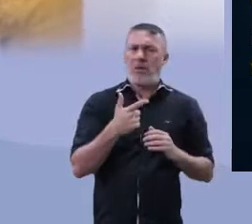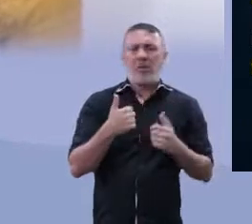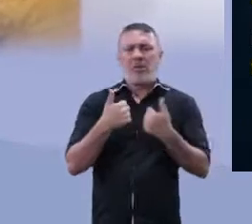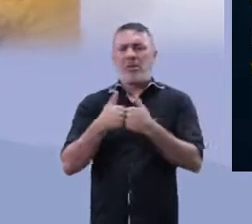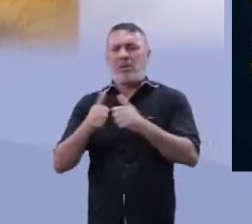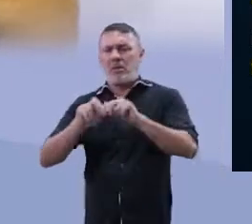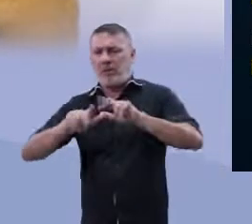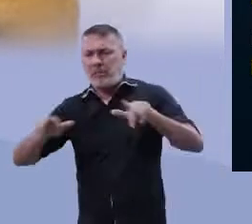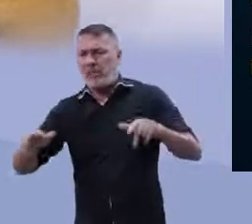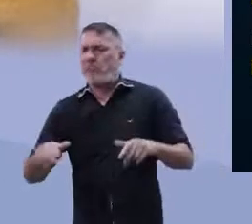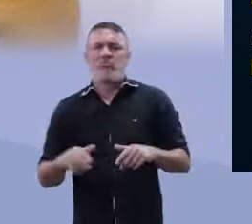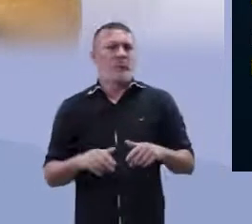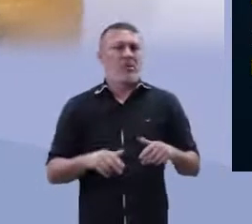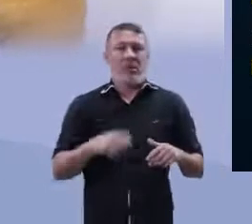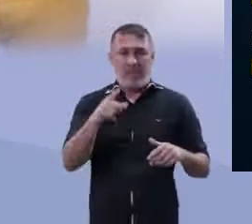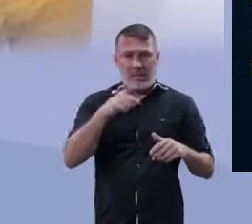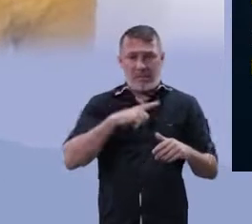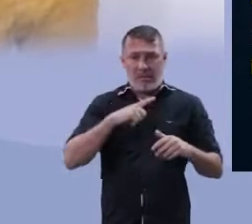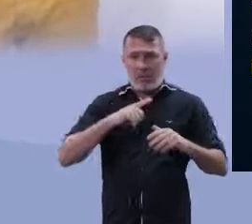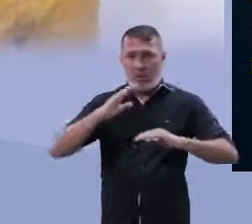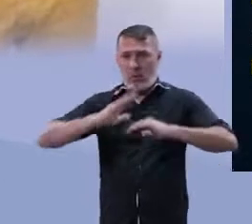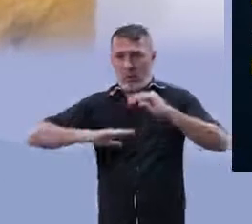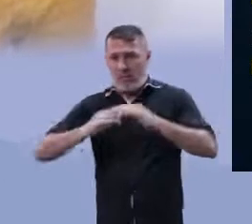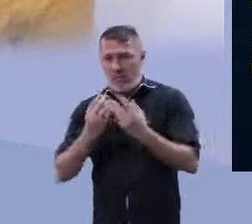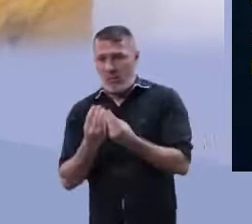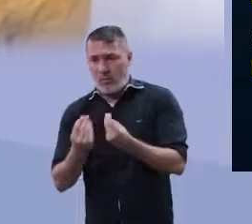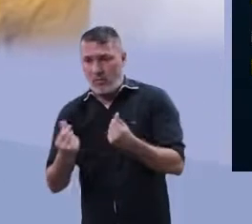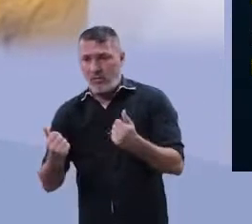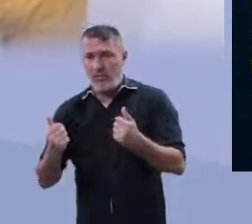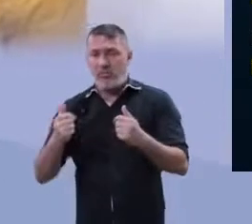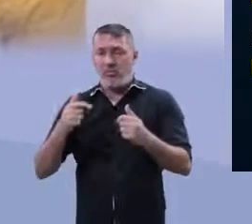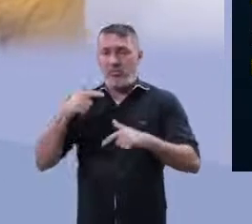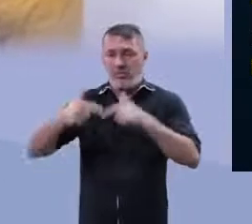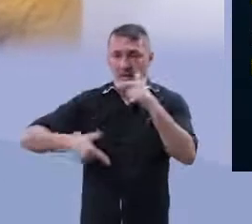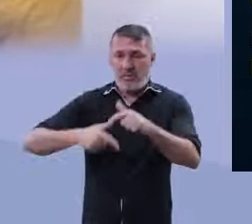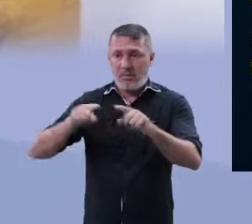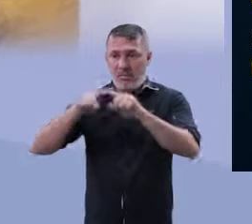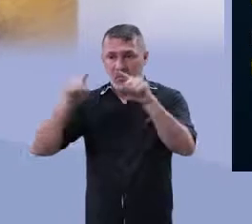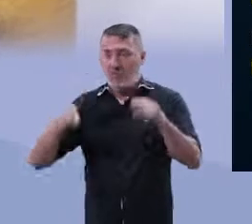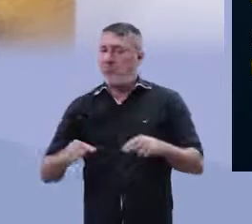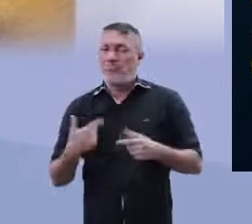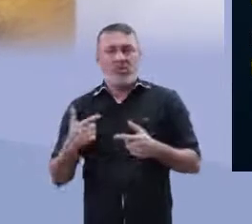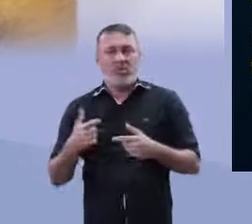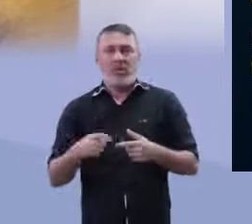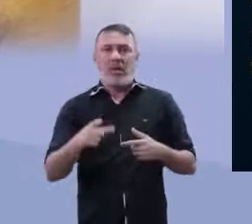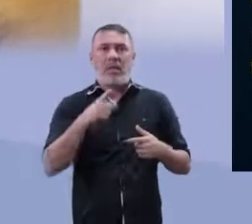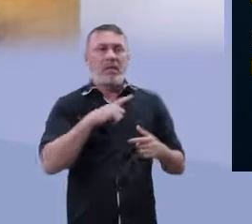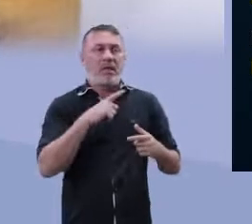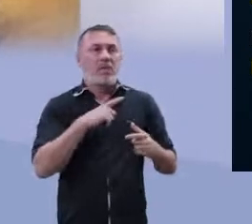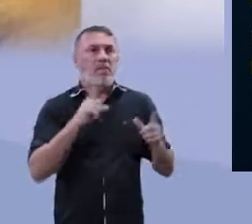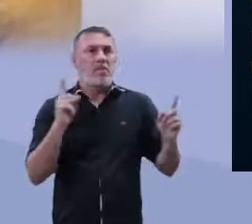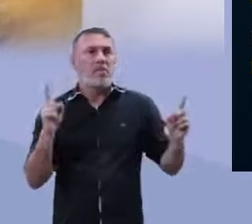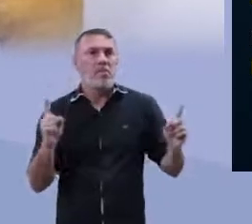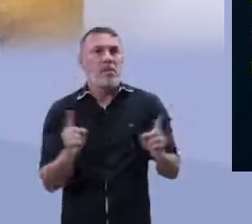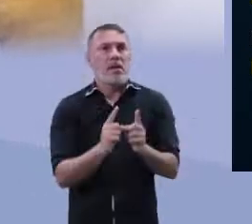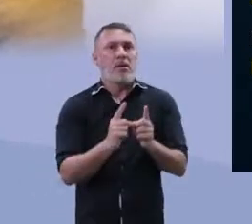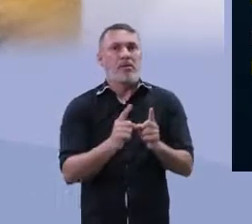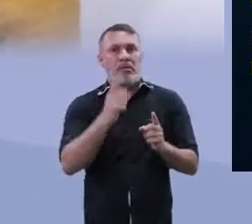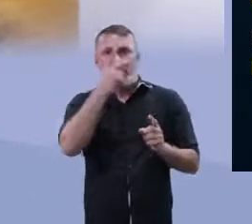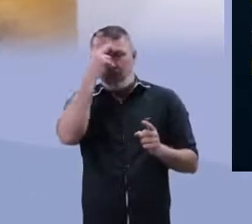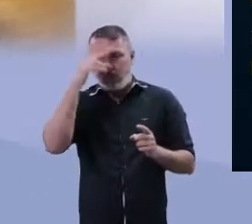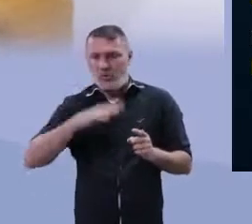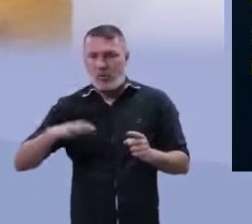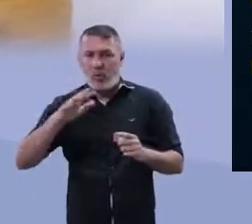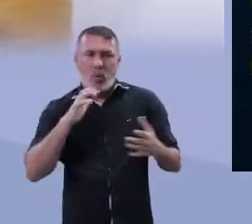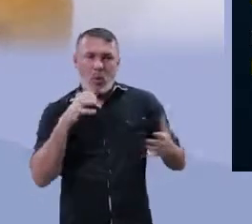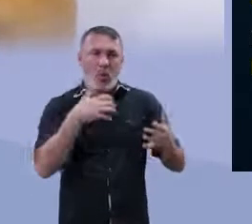meios de transporte. Ele busca a qualificação da mão de obra? Não. Ele busca diminuir a distância entre mercado e consumidor